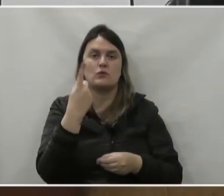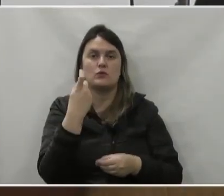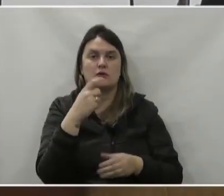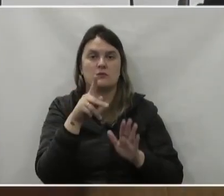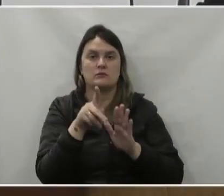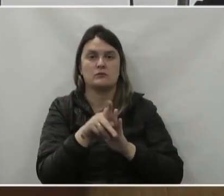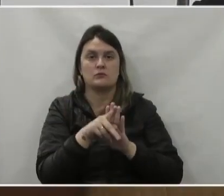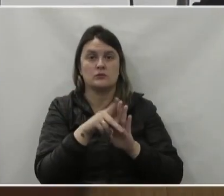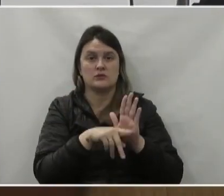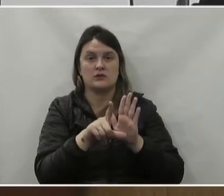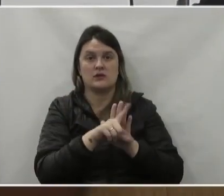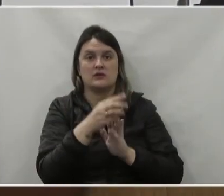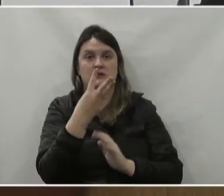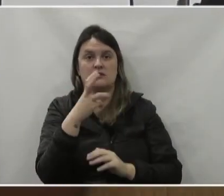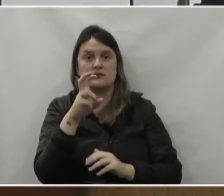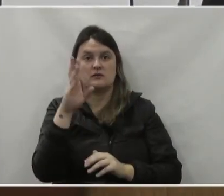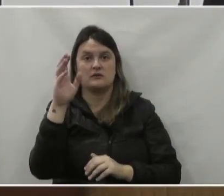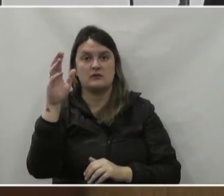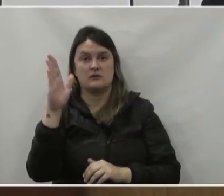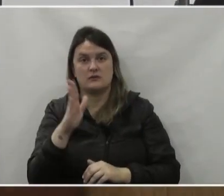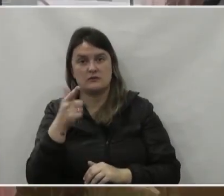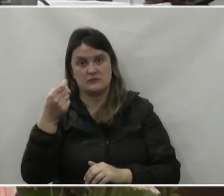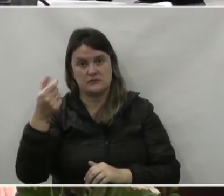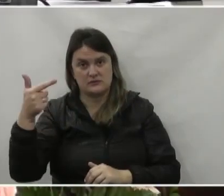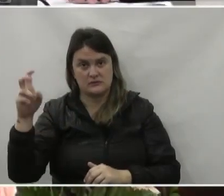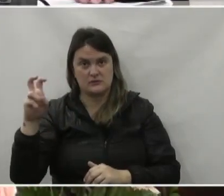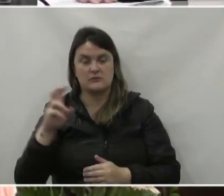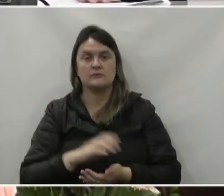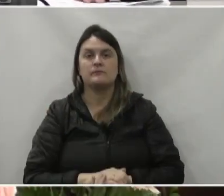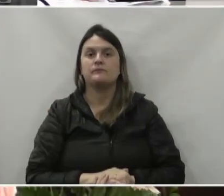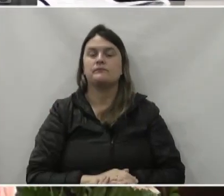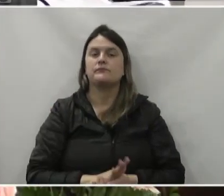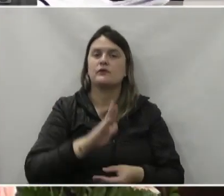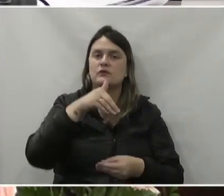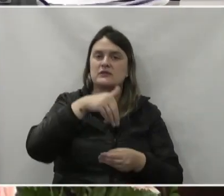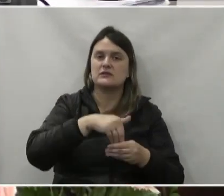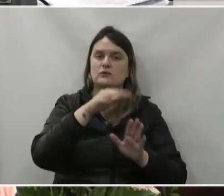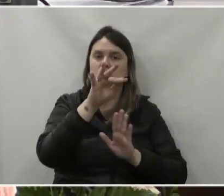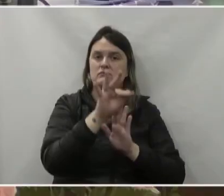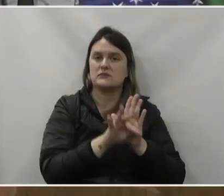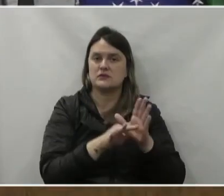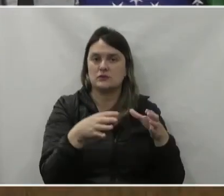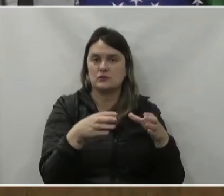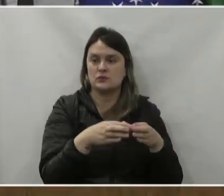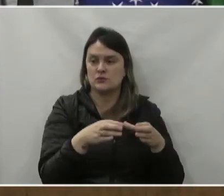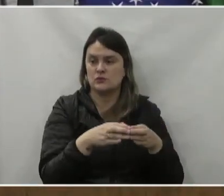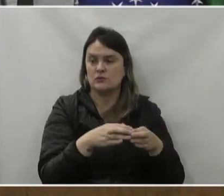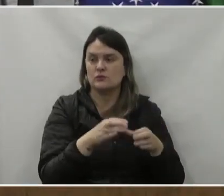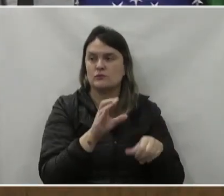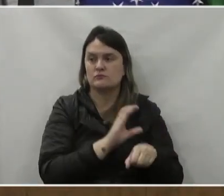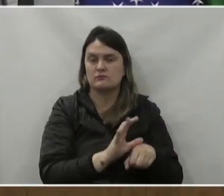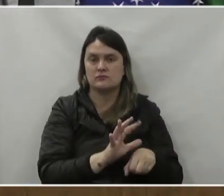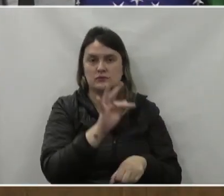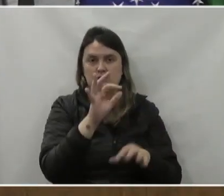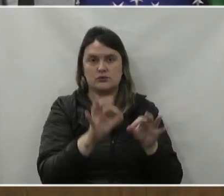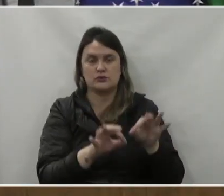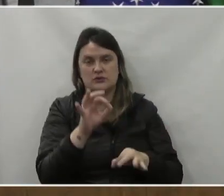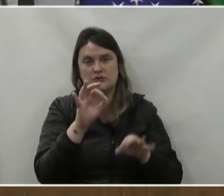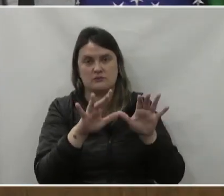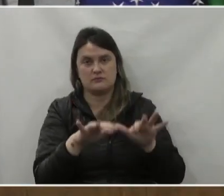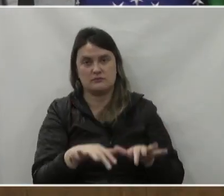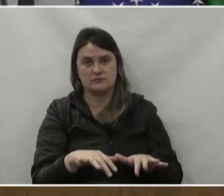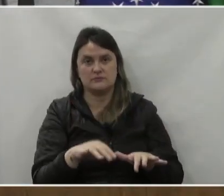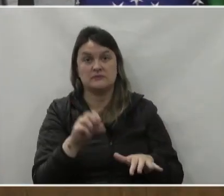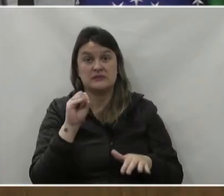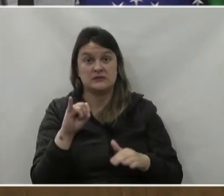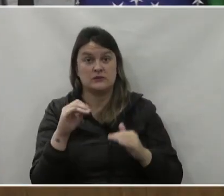projeto de lei ordinária número 35/2025. Votação do parecer fundamental da Comissão de Constituição, Justiça e Redação